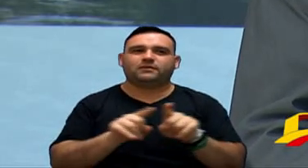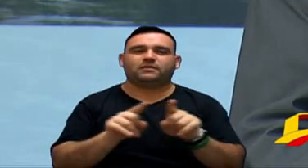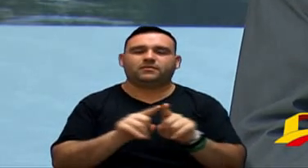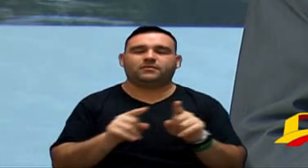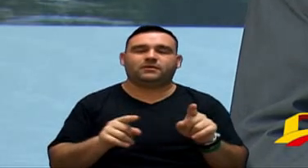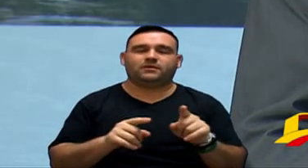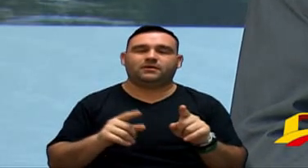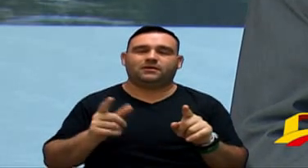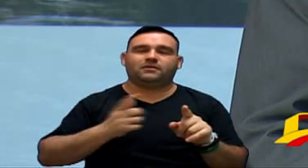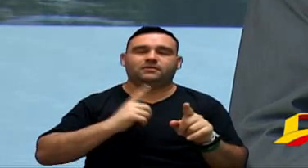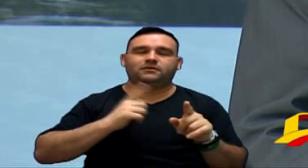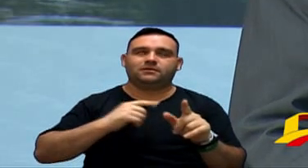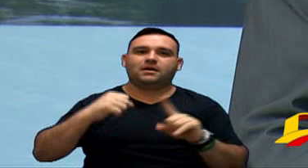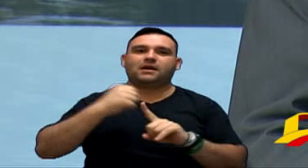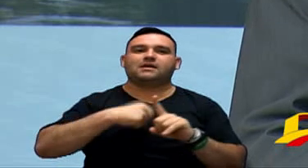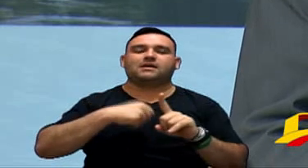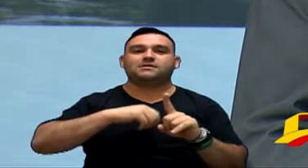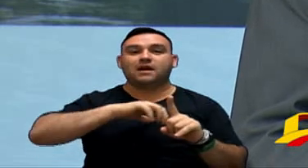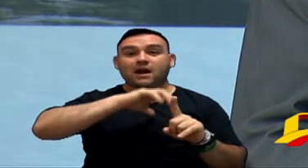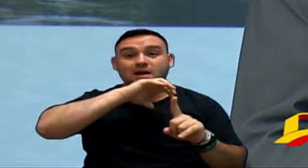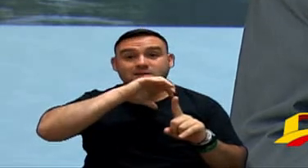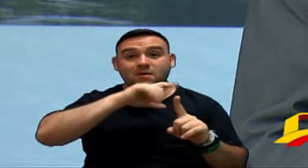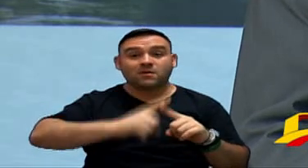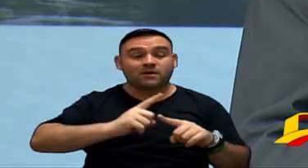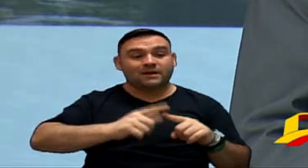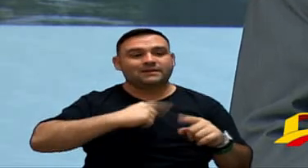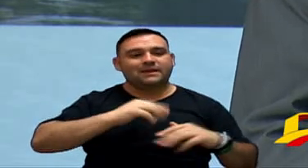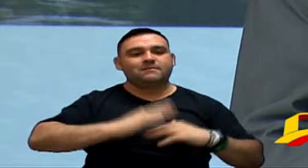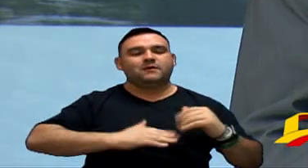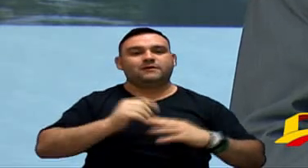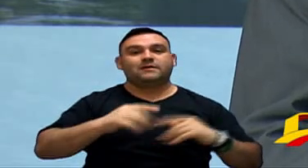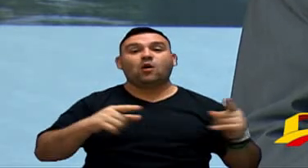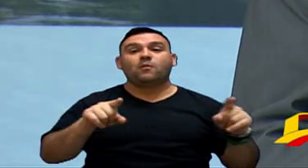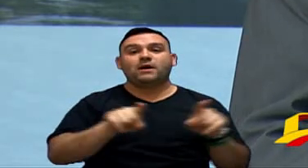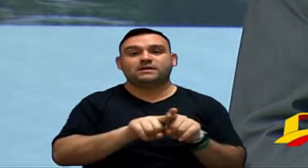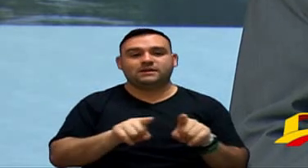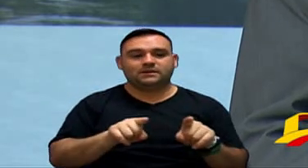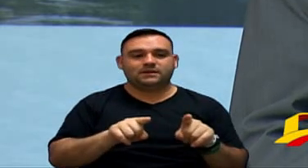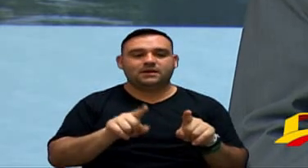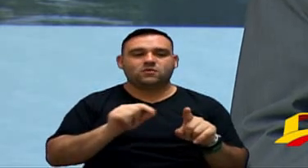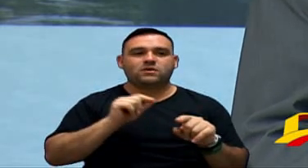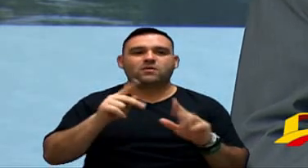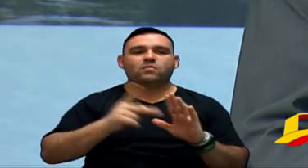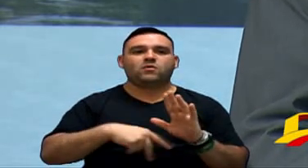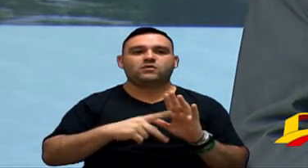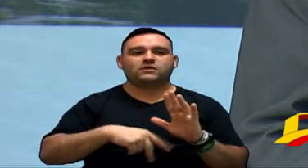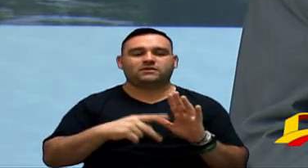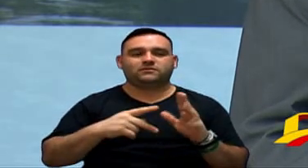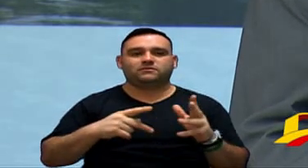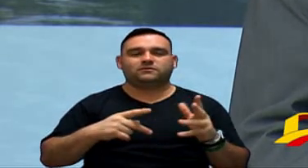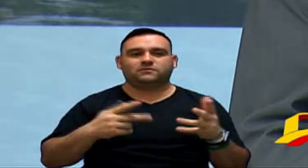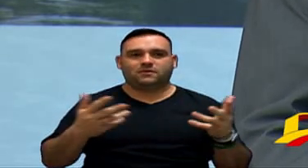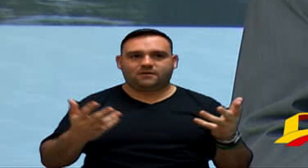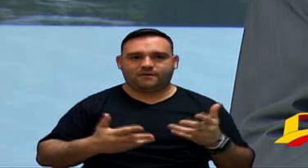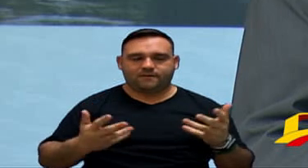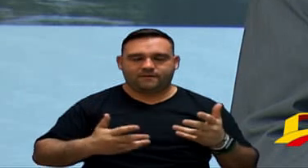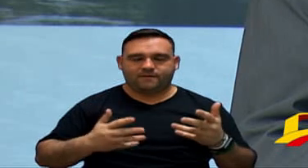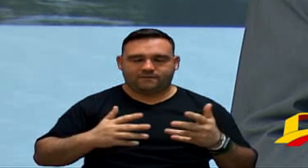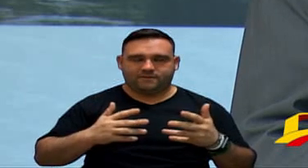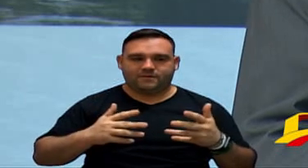à causa animal de desenvolver parceria com a Prefeitura Municipal de Sorocaba nessa área